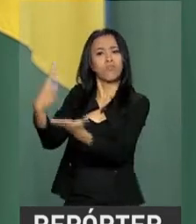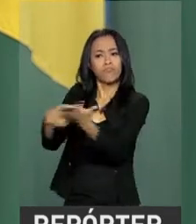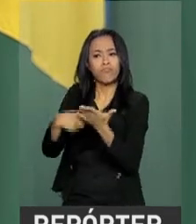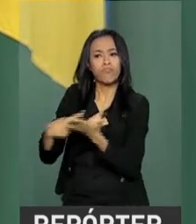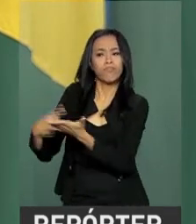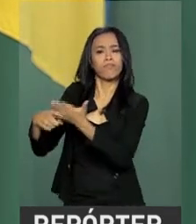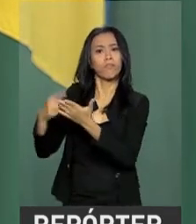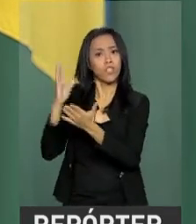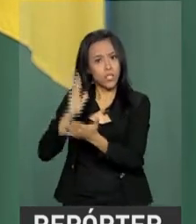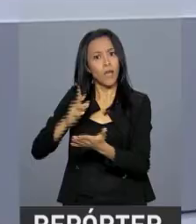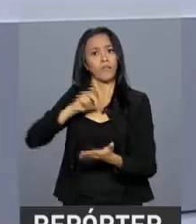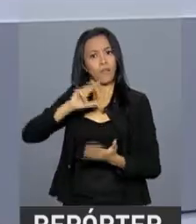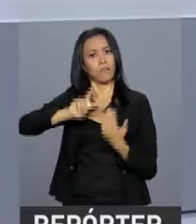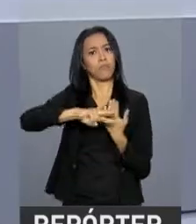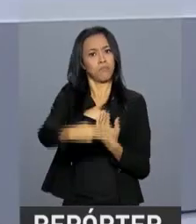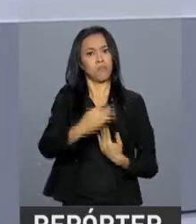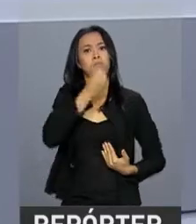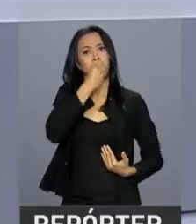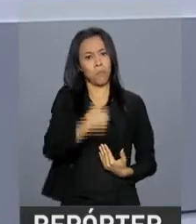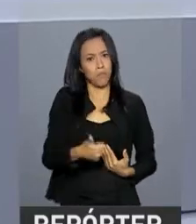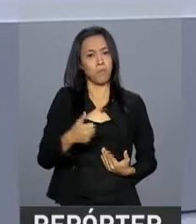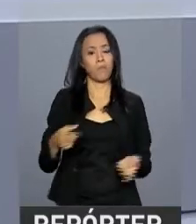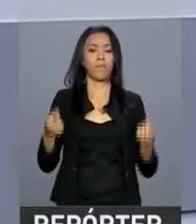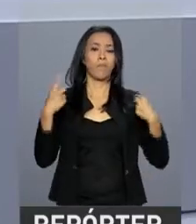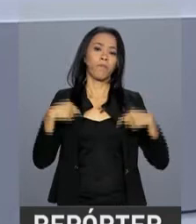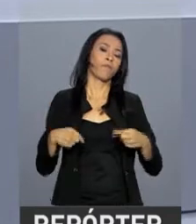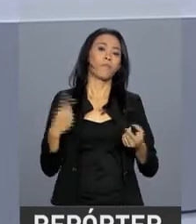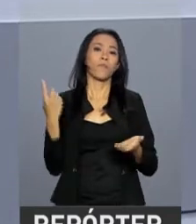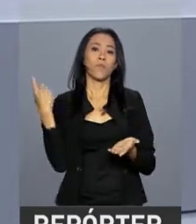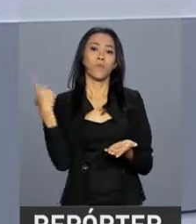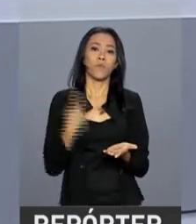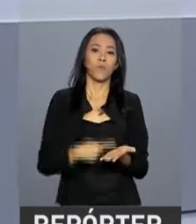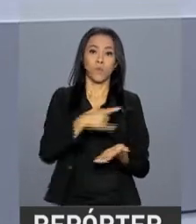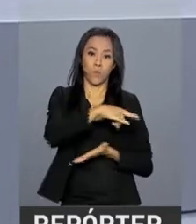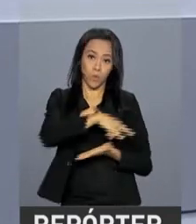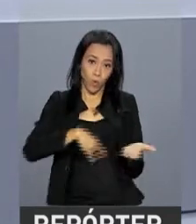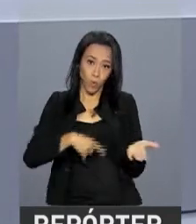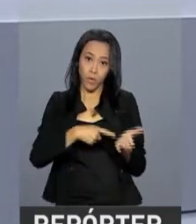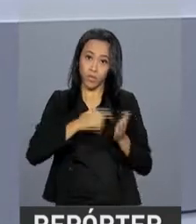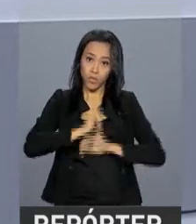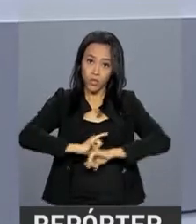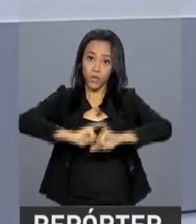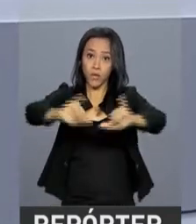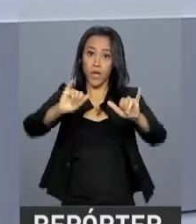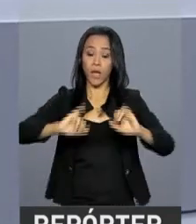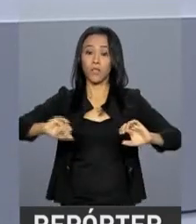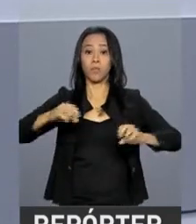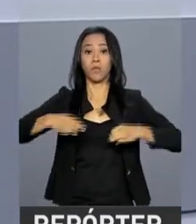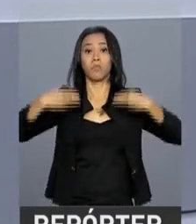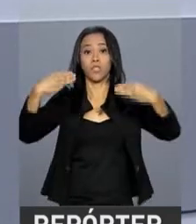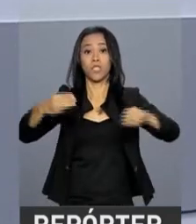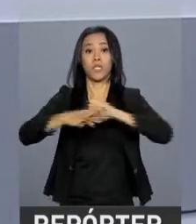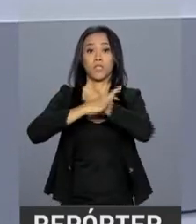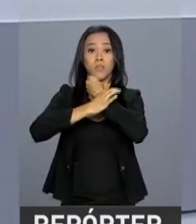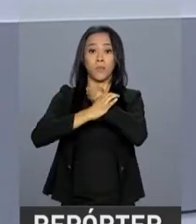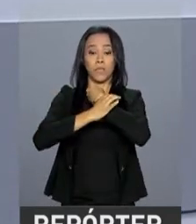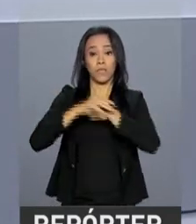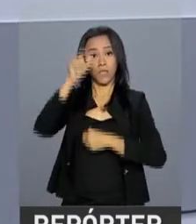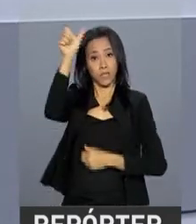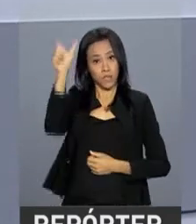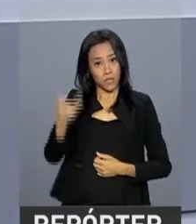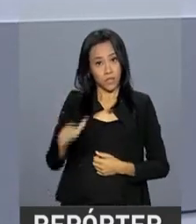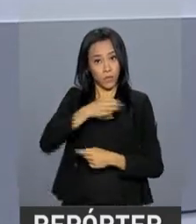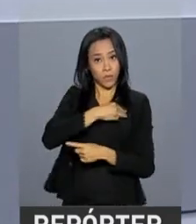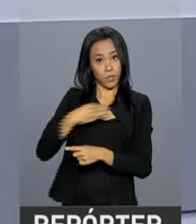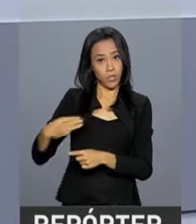mostra resultados em nota divulgada pelo ministério extraordinário da segurança pública o ministro raul jungmann informou